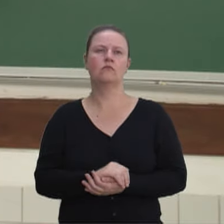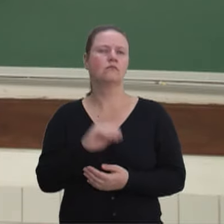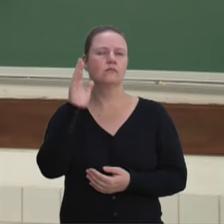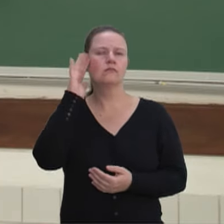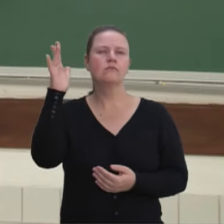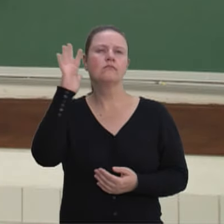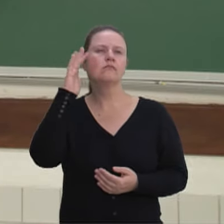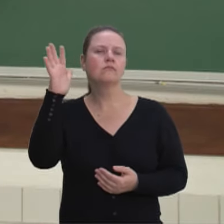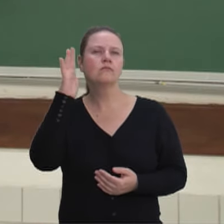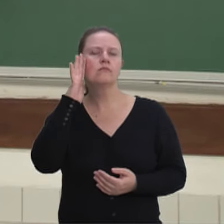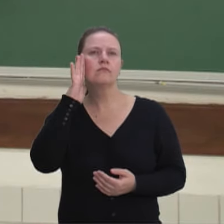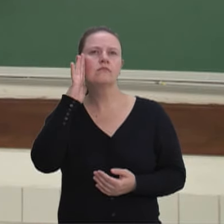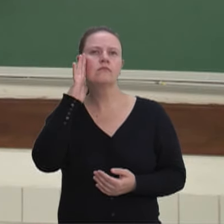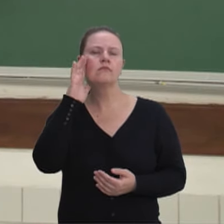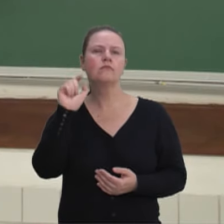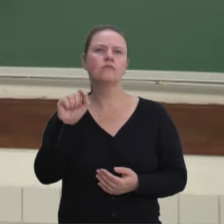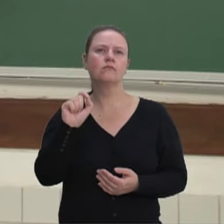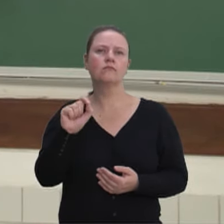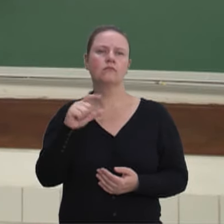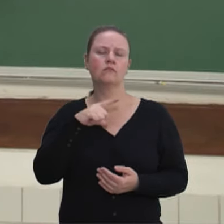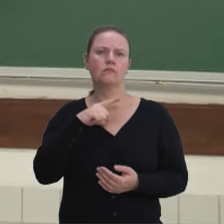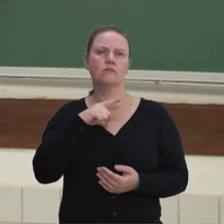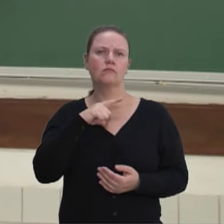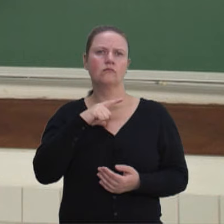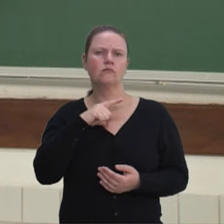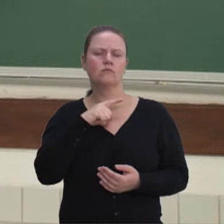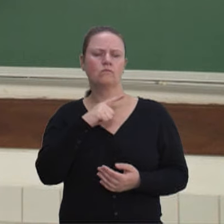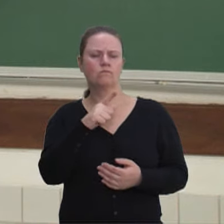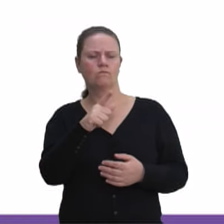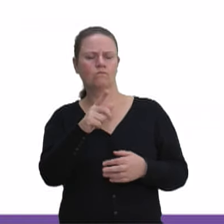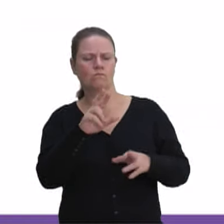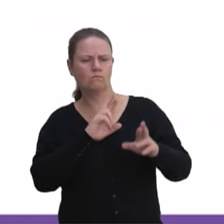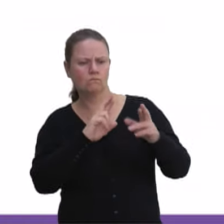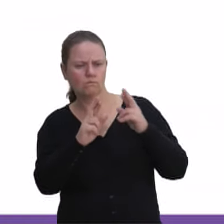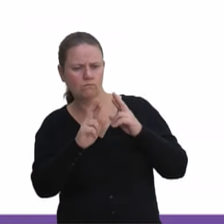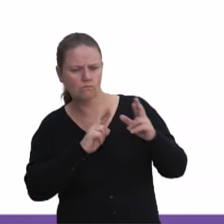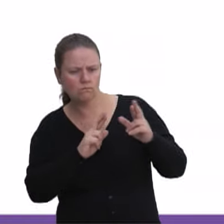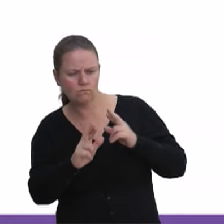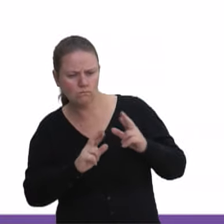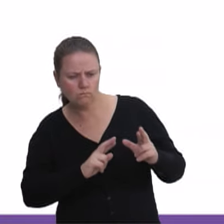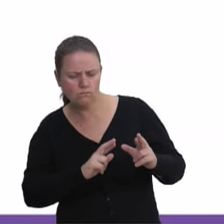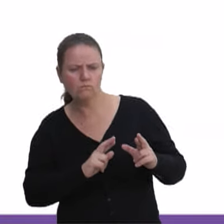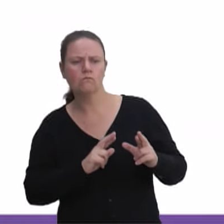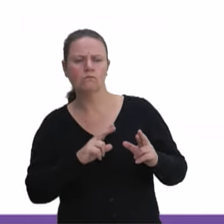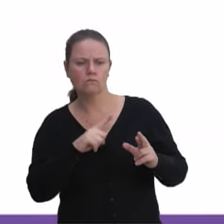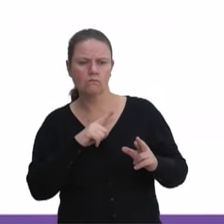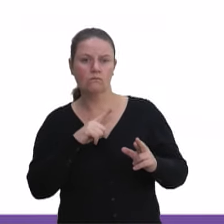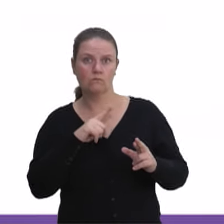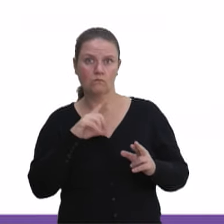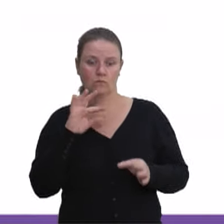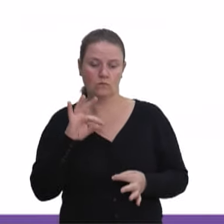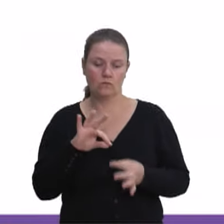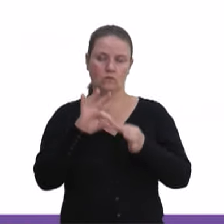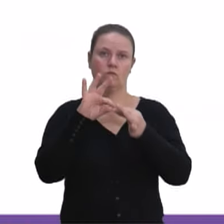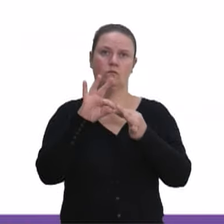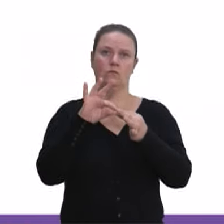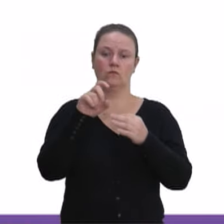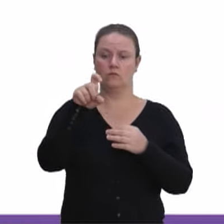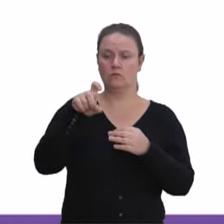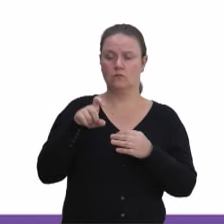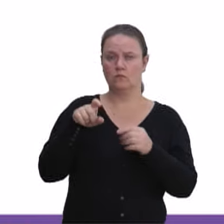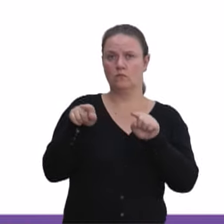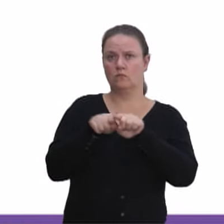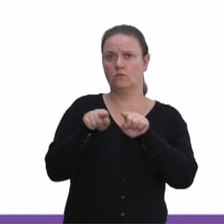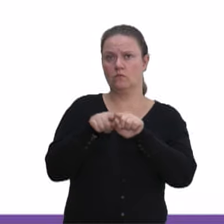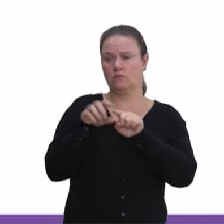imaginar lá. Aqui, minhas alternativas já dá, né? Com um ponto com x igual a 0 e